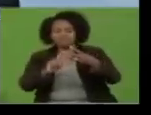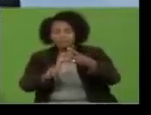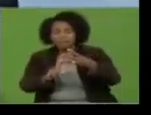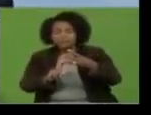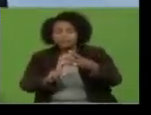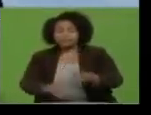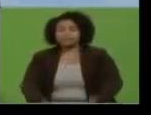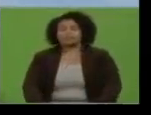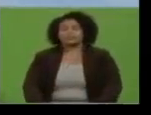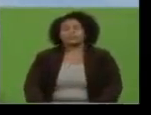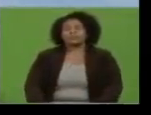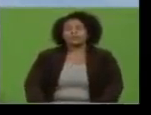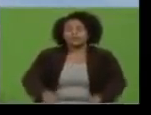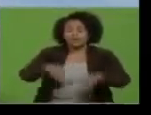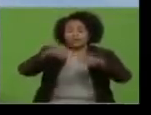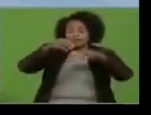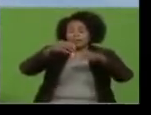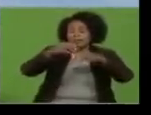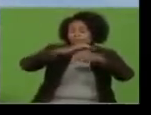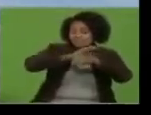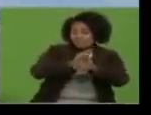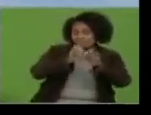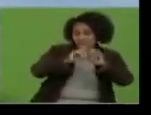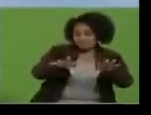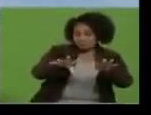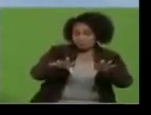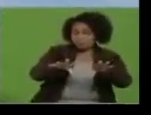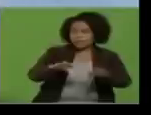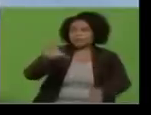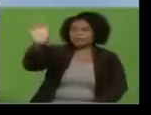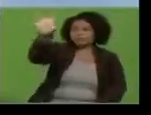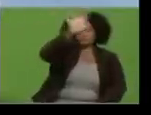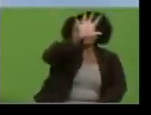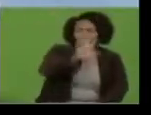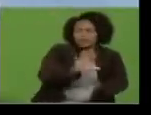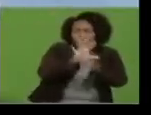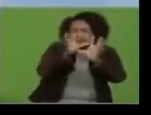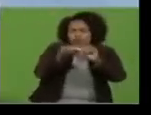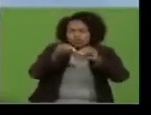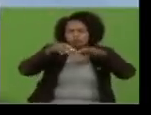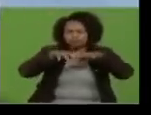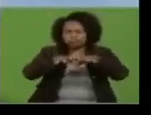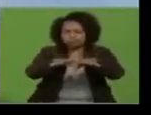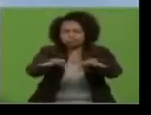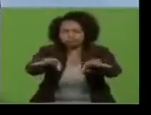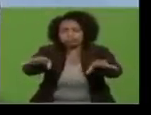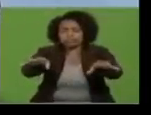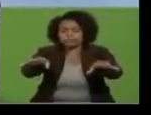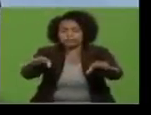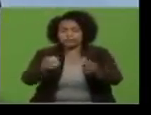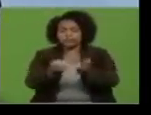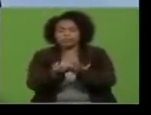alastramento da transmissão do vírus para todas as províncias do país e para um crescente número